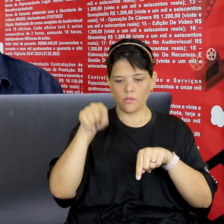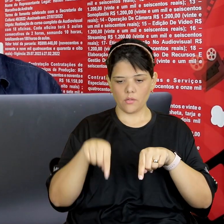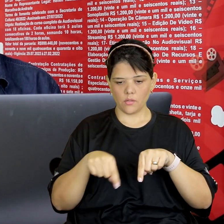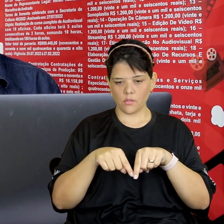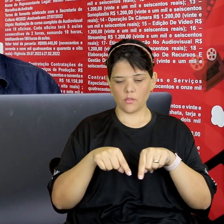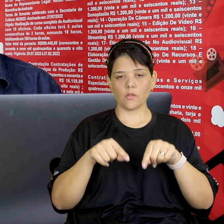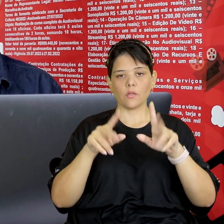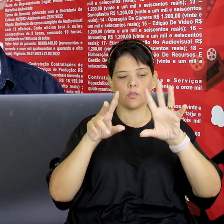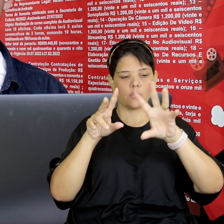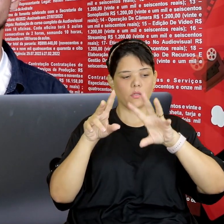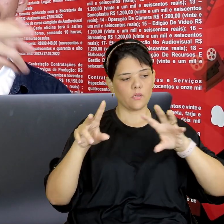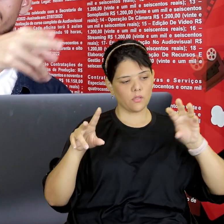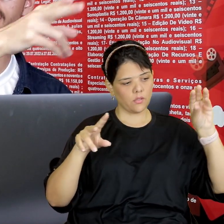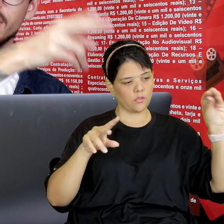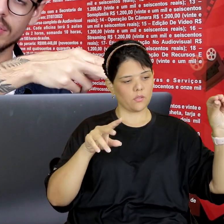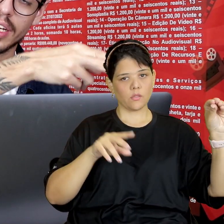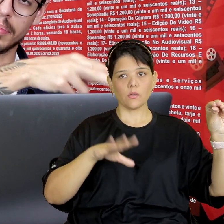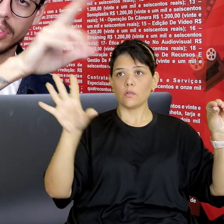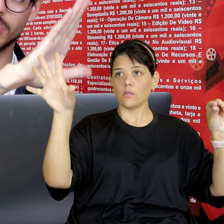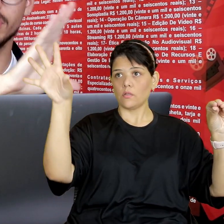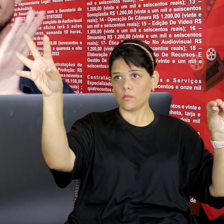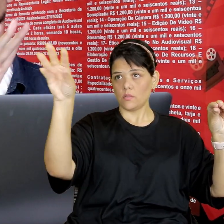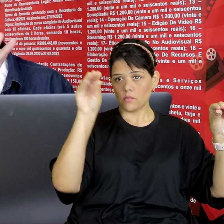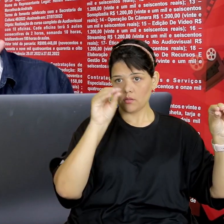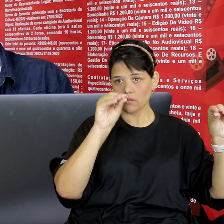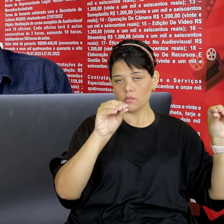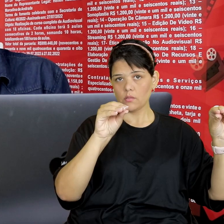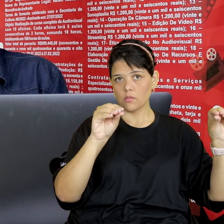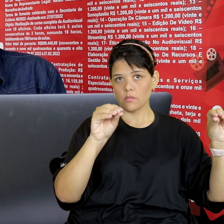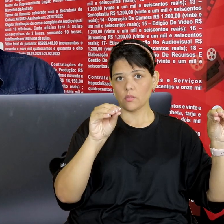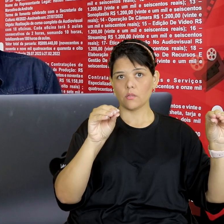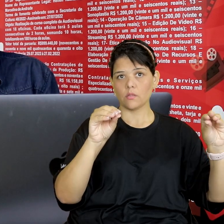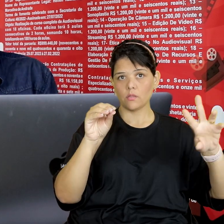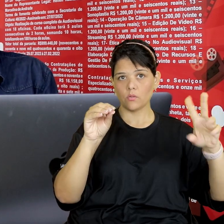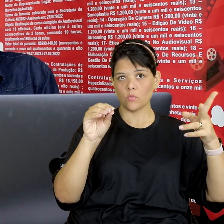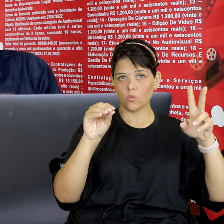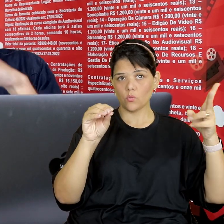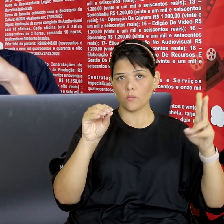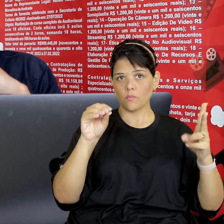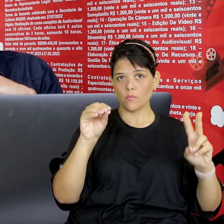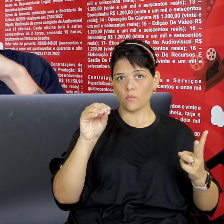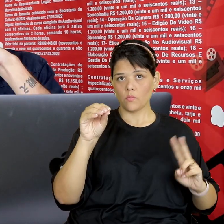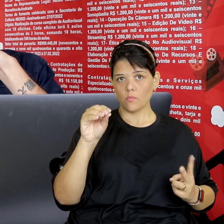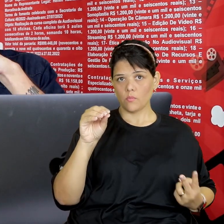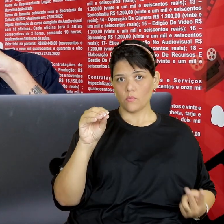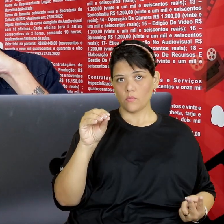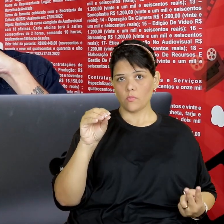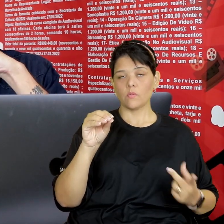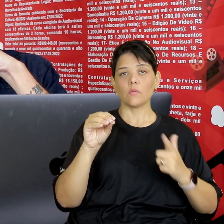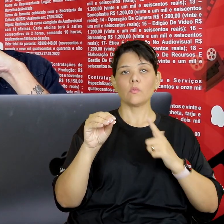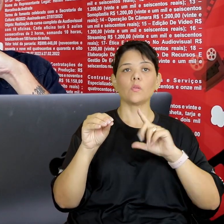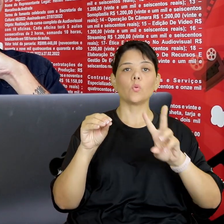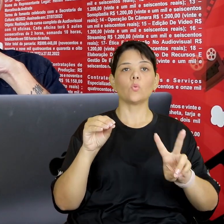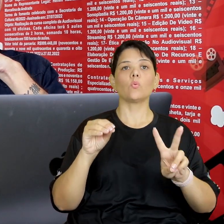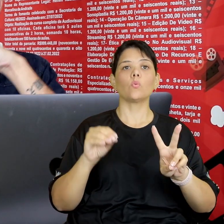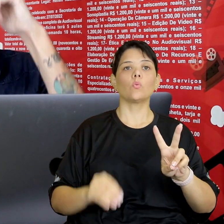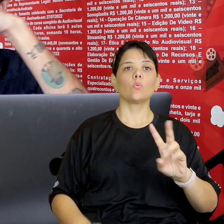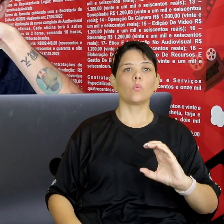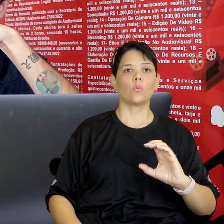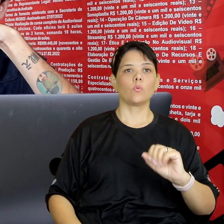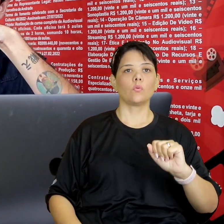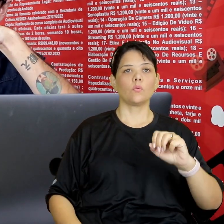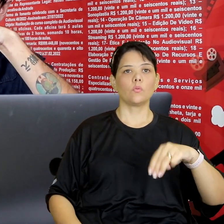aquela parte inteira, acha um frame que não tem a pessoa e meio que duplica ele em tudo. Então, a gente, a partir daí, tem duas camadas. Uma camada